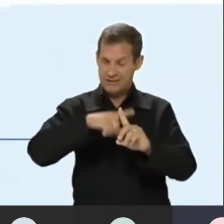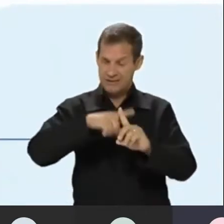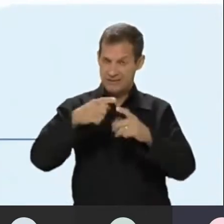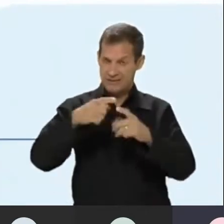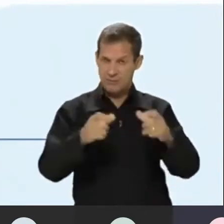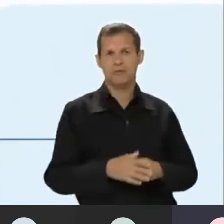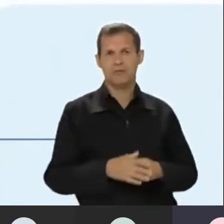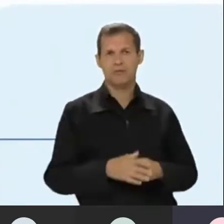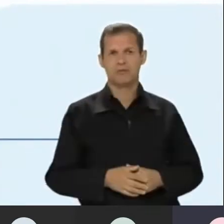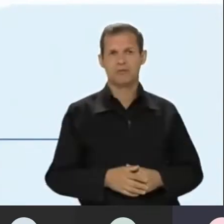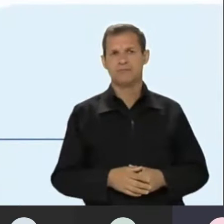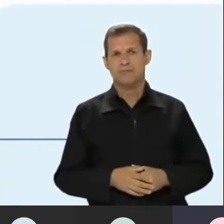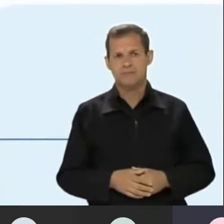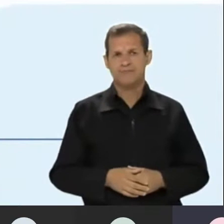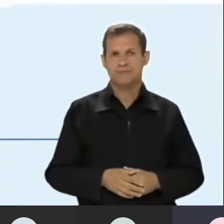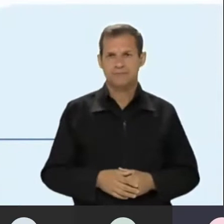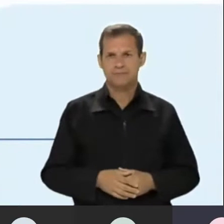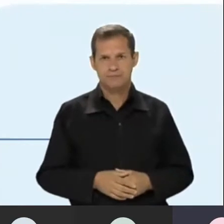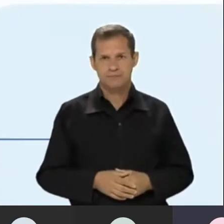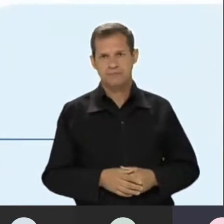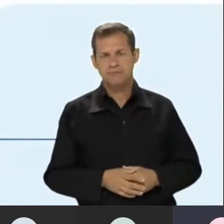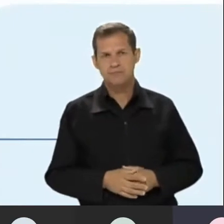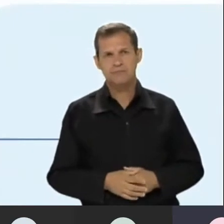para esse local.